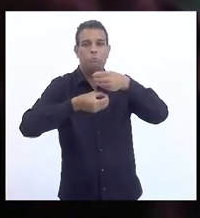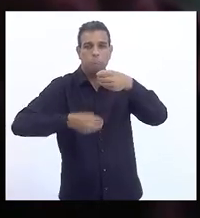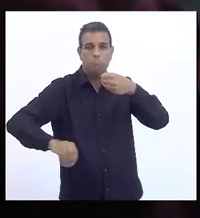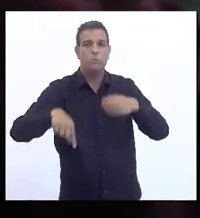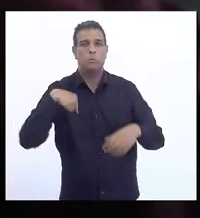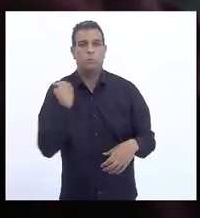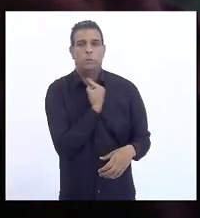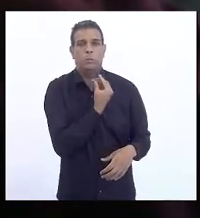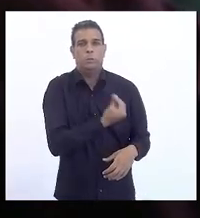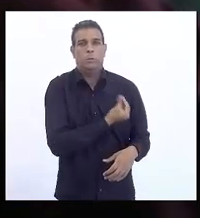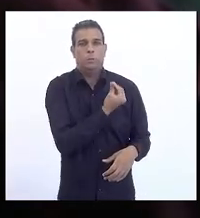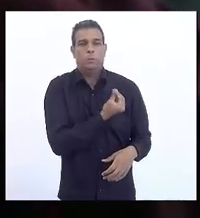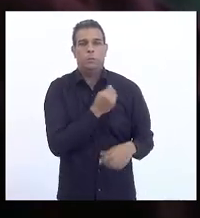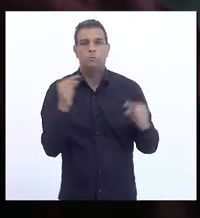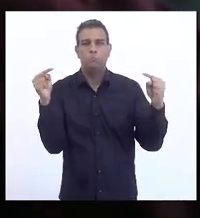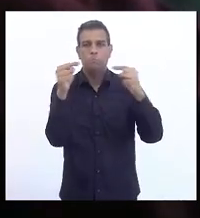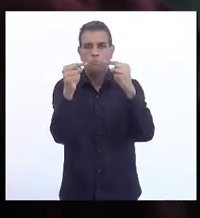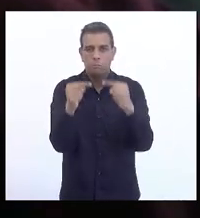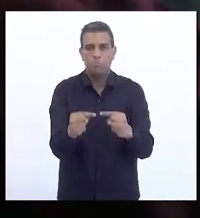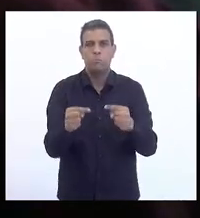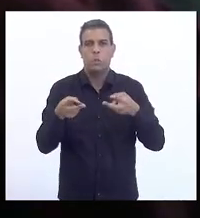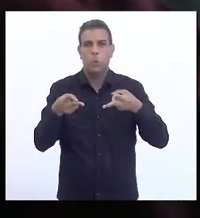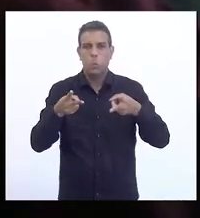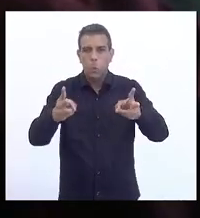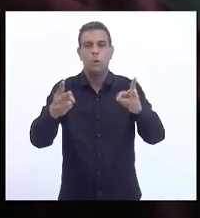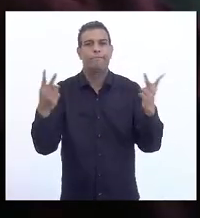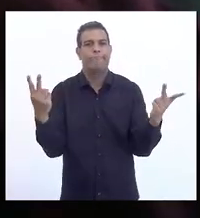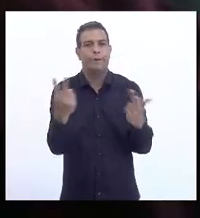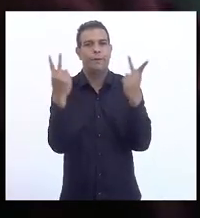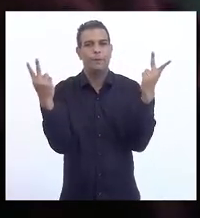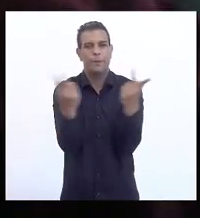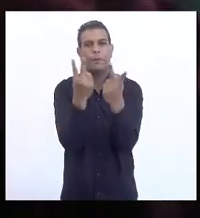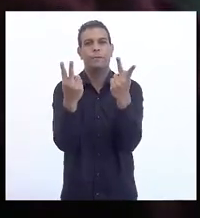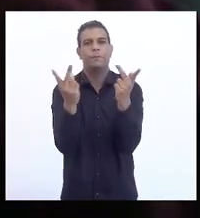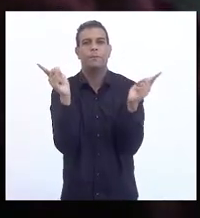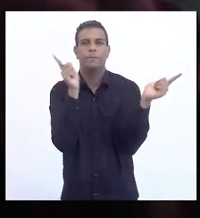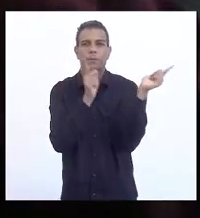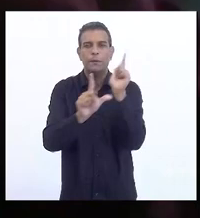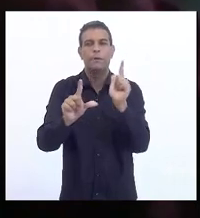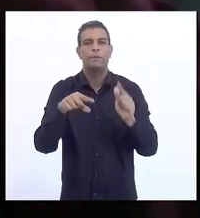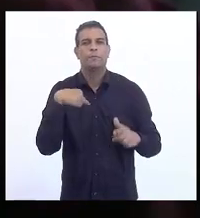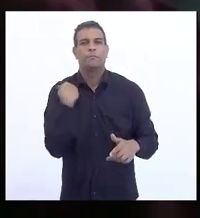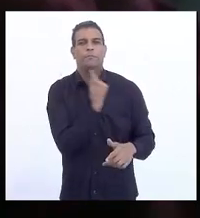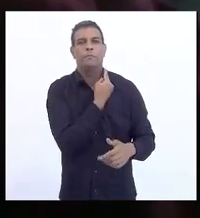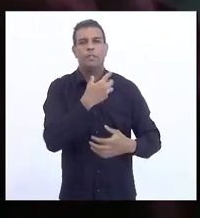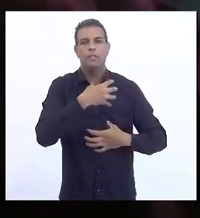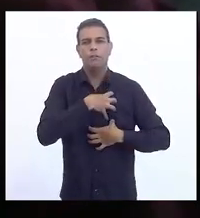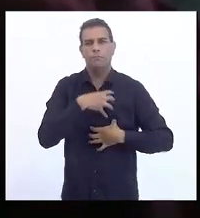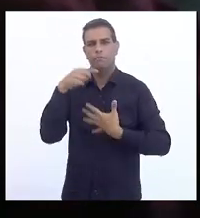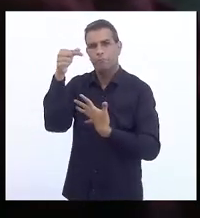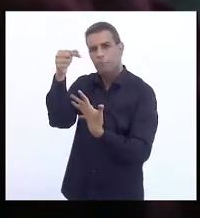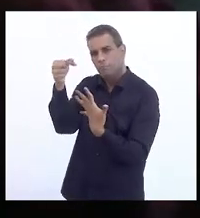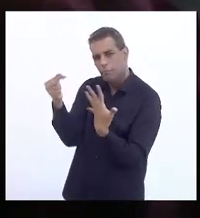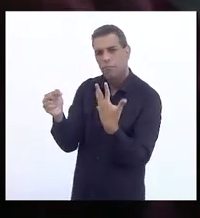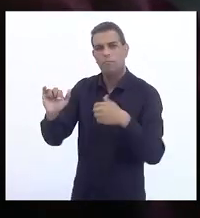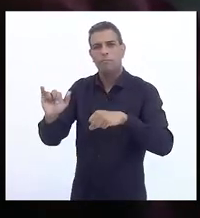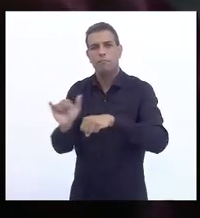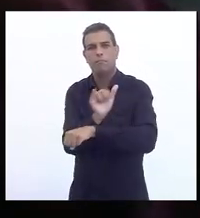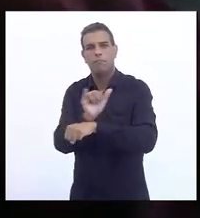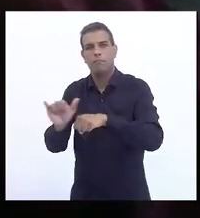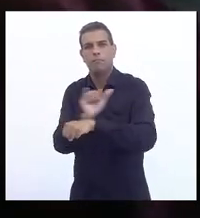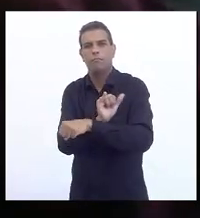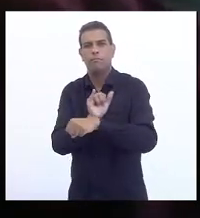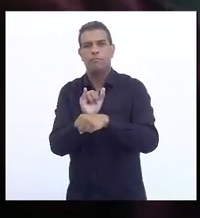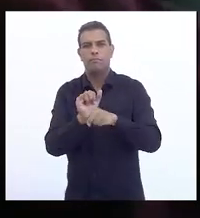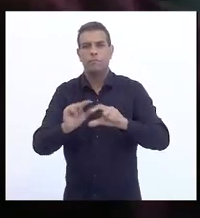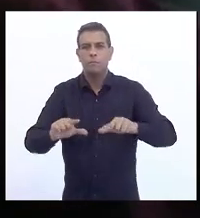Quem defende o saneamento, a SEDAI pública, defende isso. E lembrar que nós somos coautores, eu,